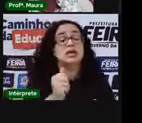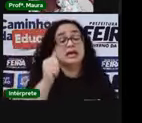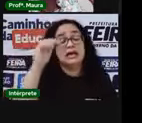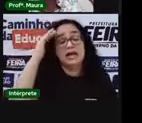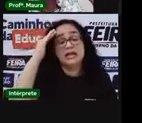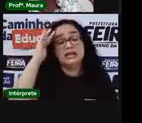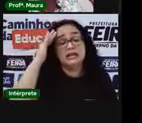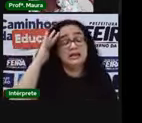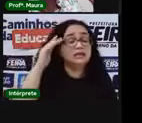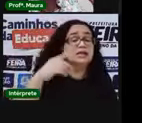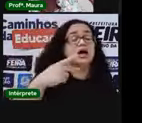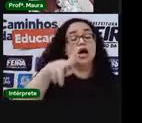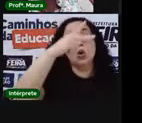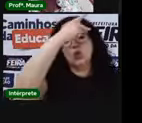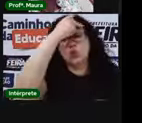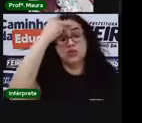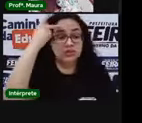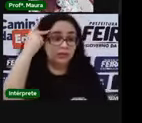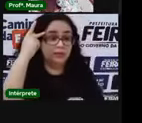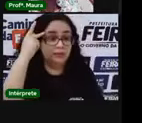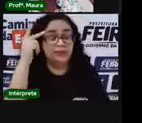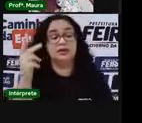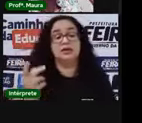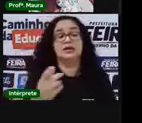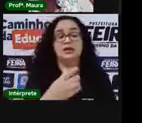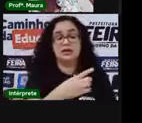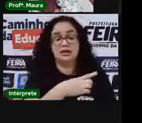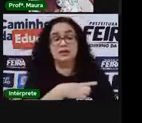outro com tudo que o outro é.